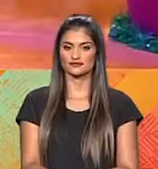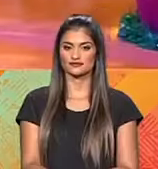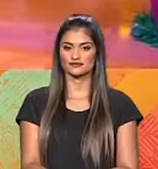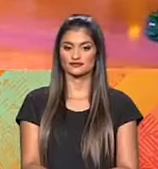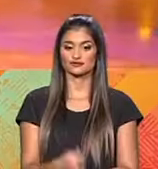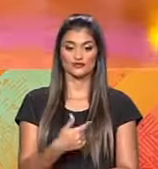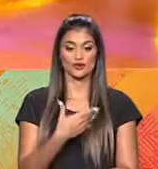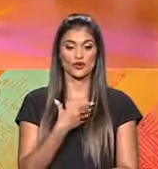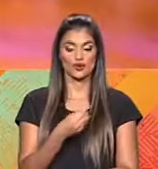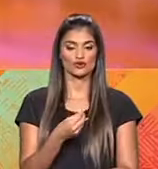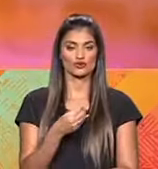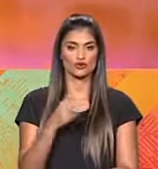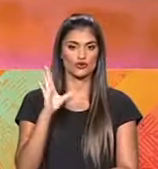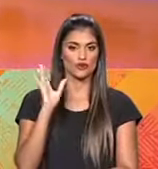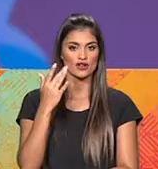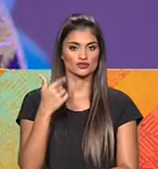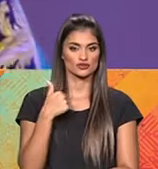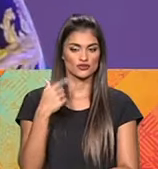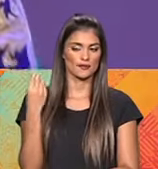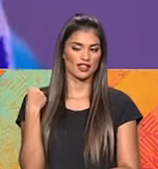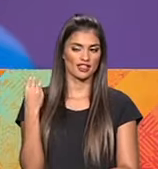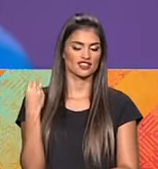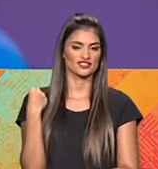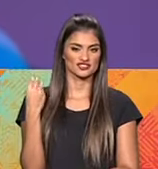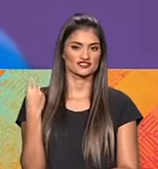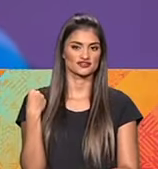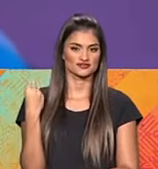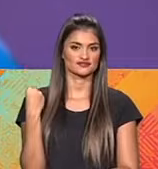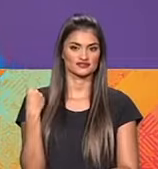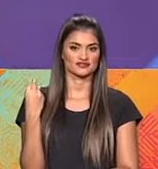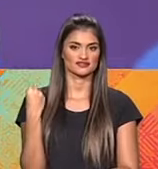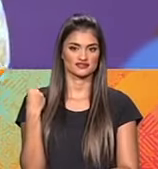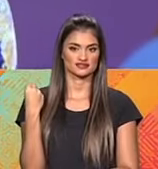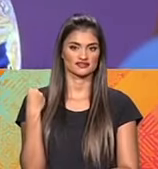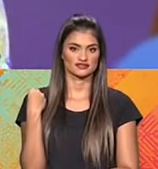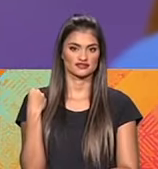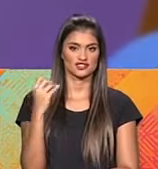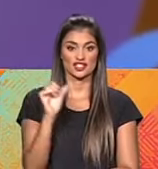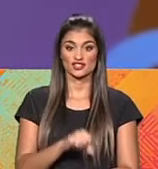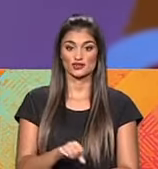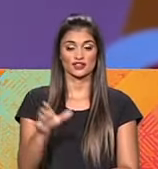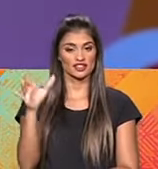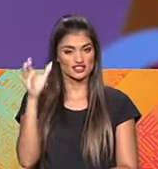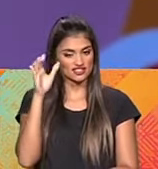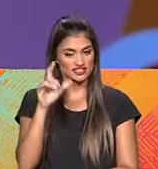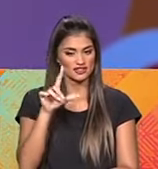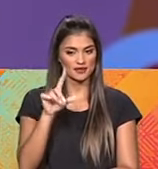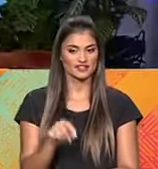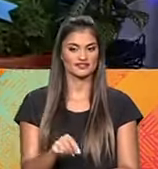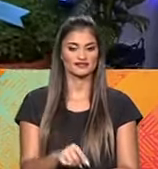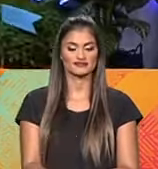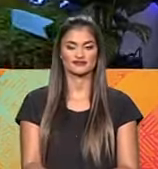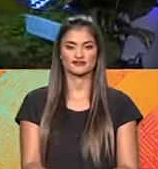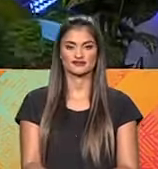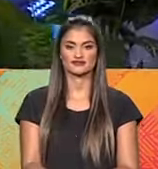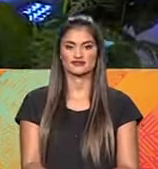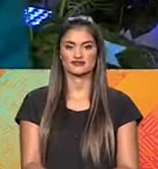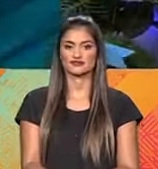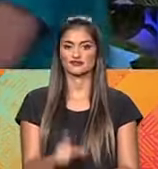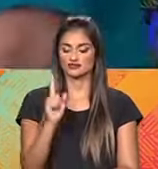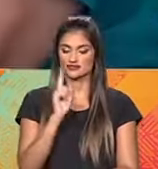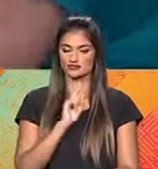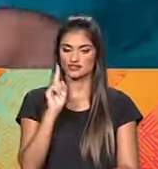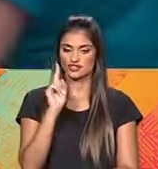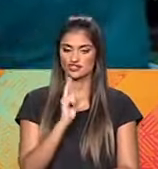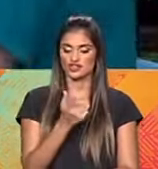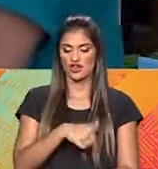Gosto quando são atrevidas, da sua inteligência também. As mulheres são